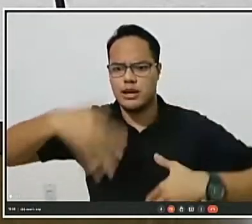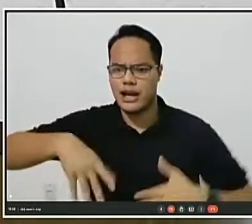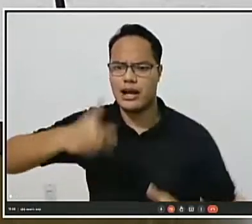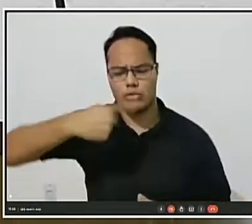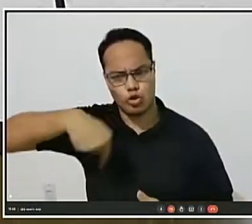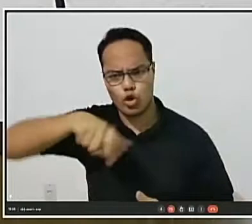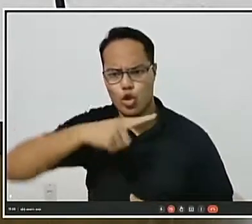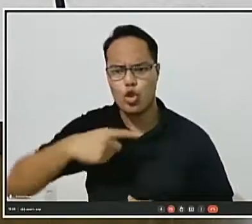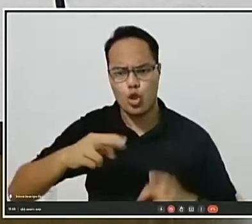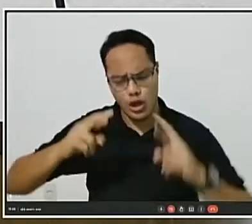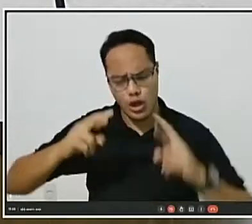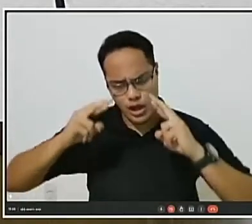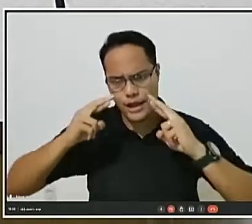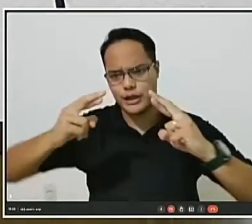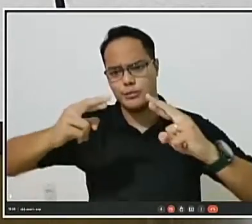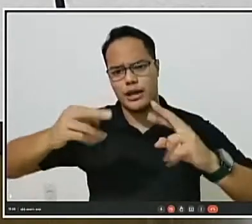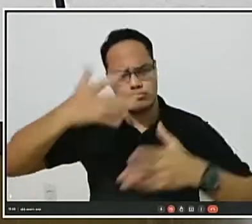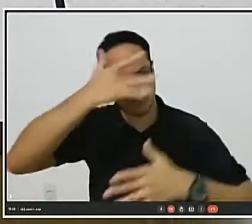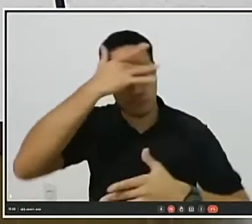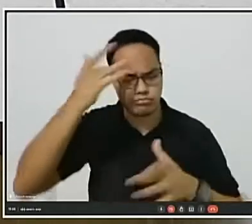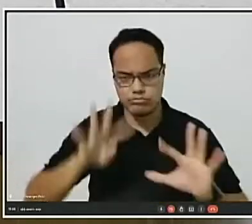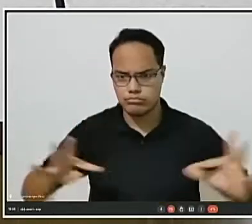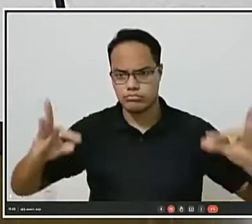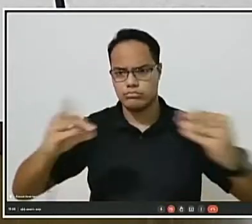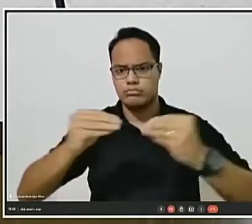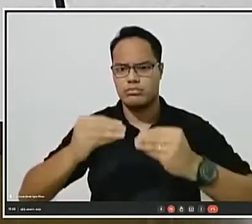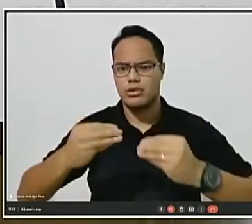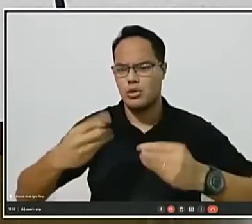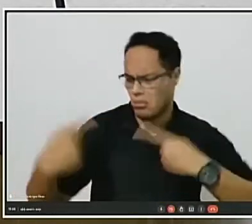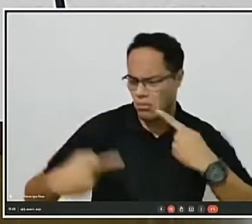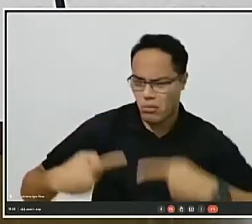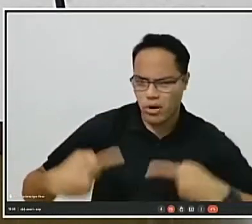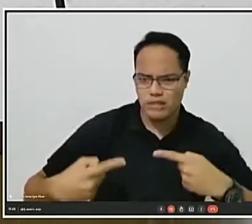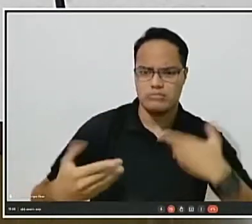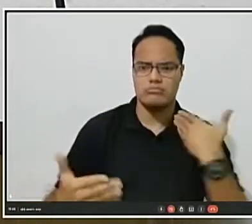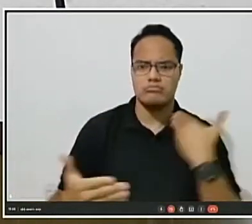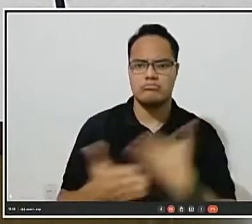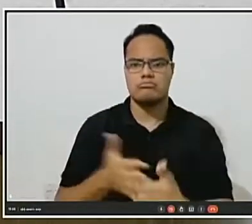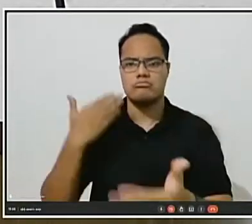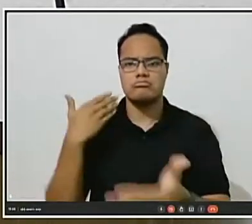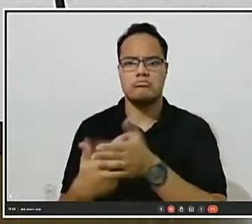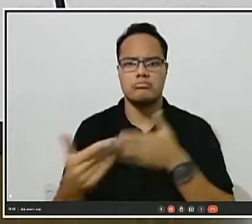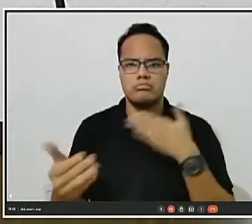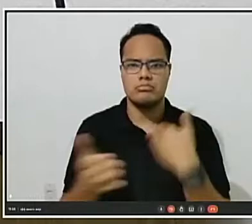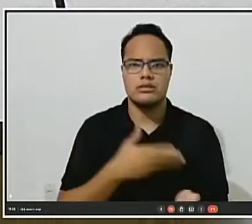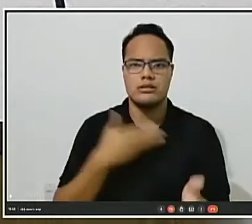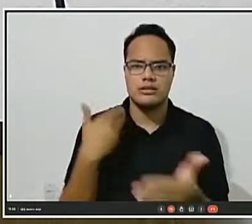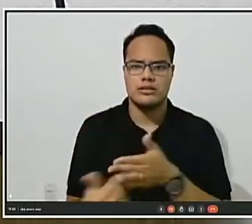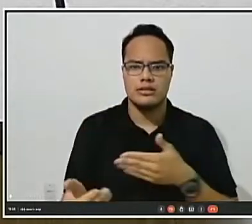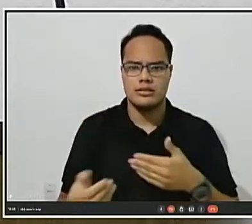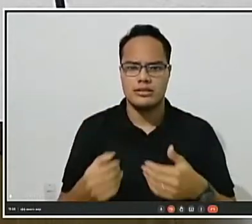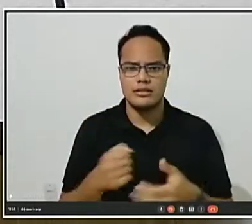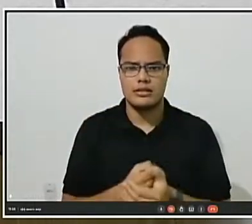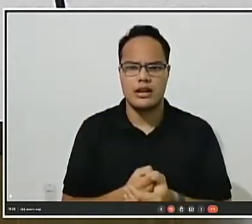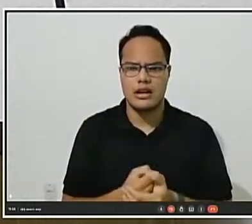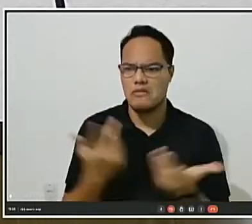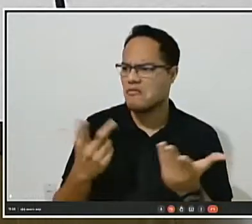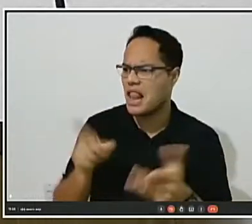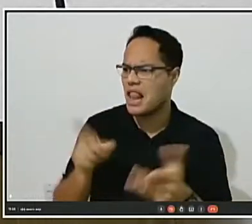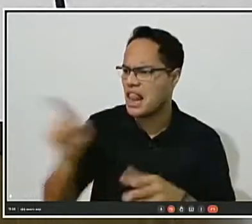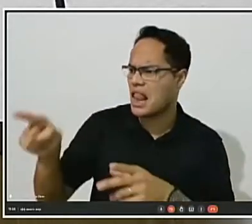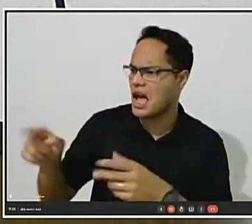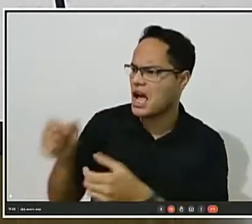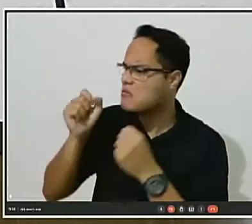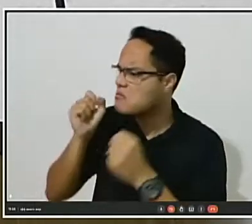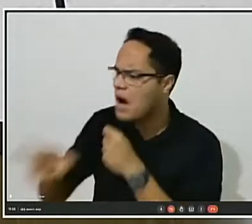as pessoas. Não interessa o político que for, que não é dando coice nenhum, dando coice no outro, que nós vamos resolver o